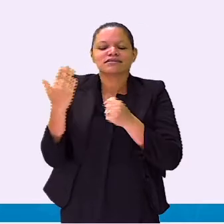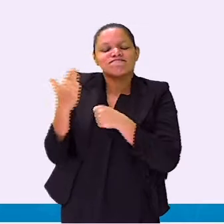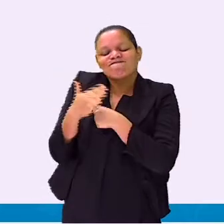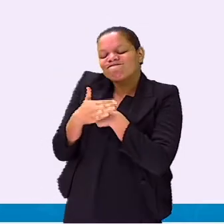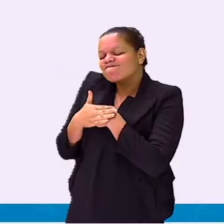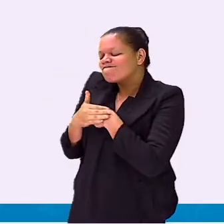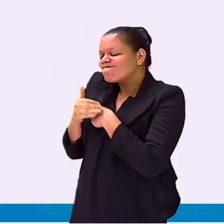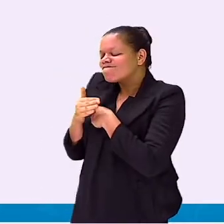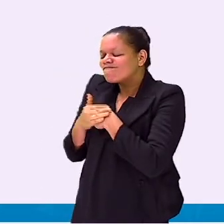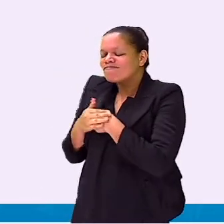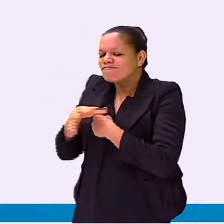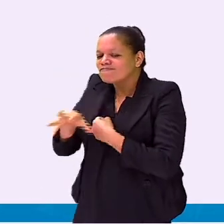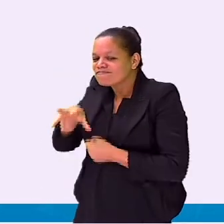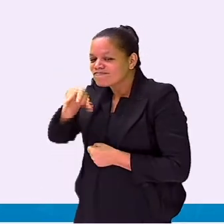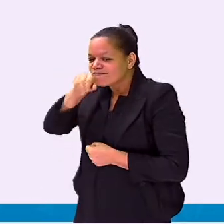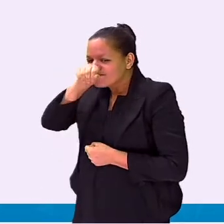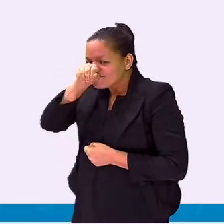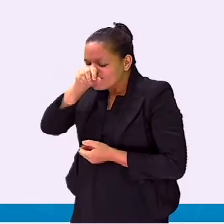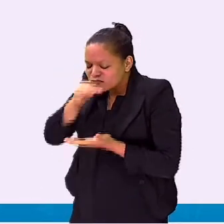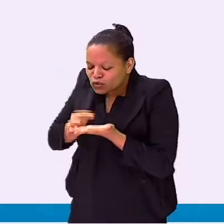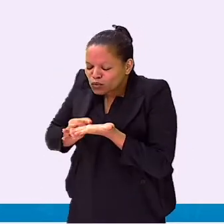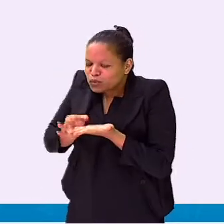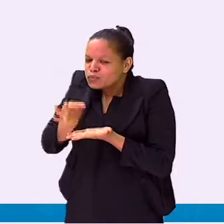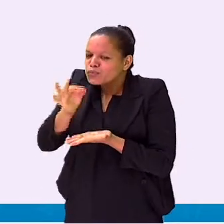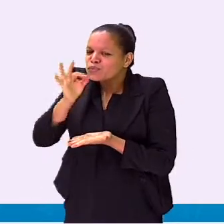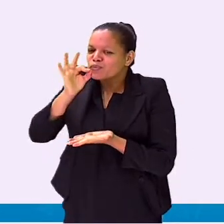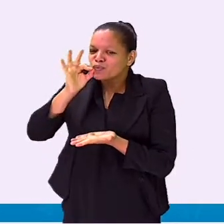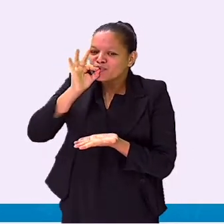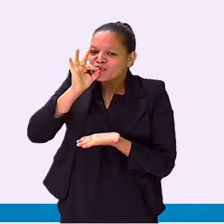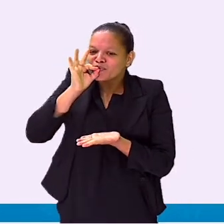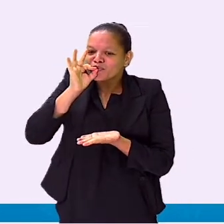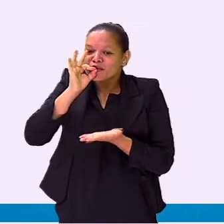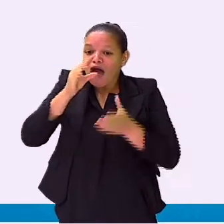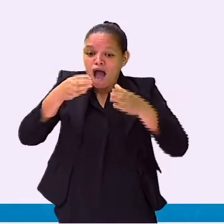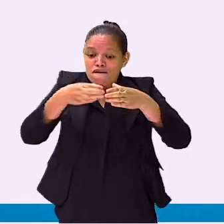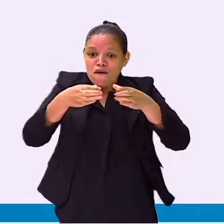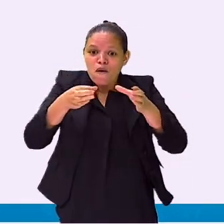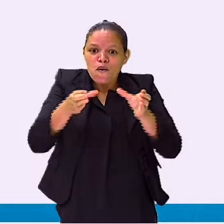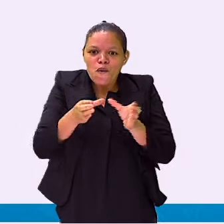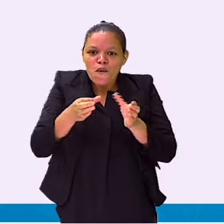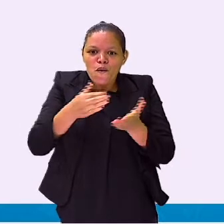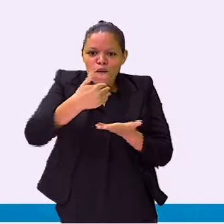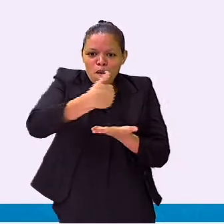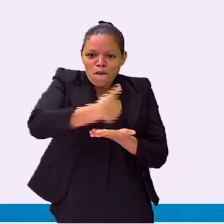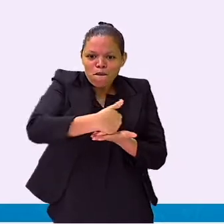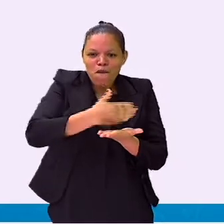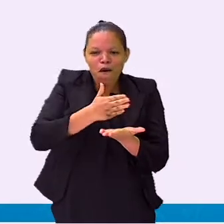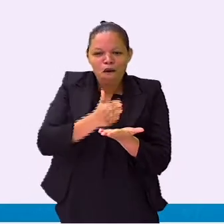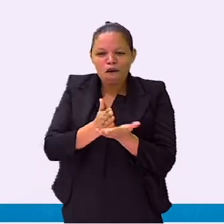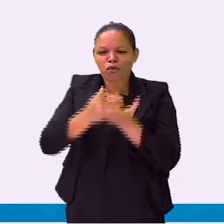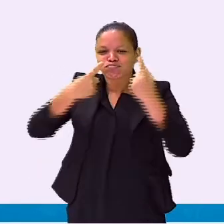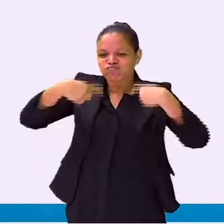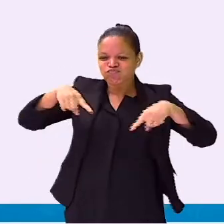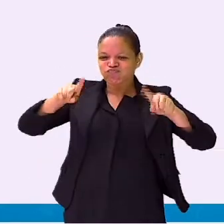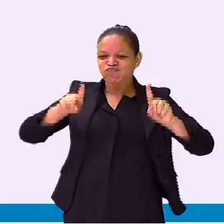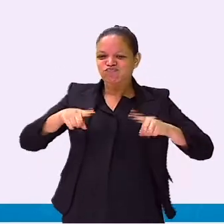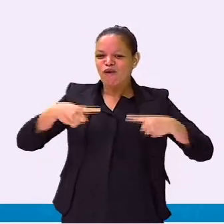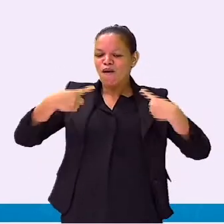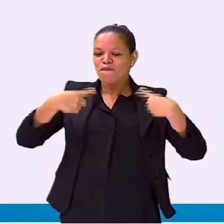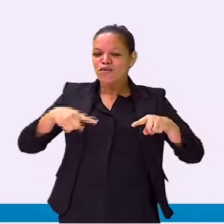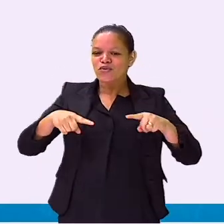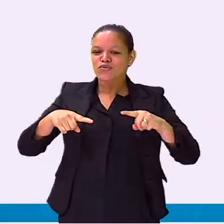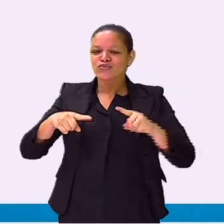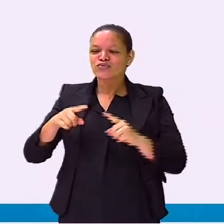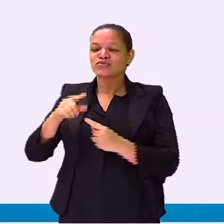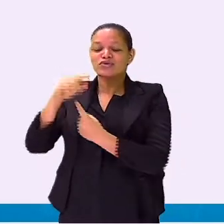coado na hora e do bolo de fubá que sai do forno. É a música, o barroco, a natureza e